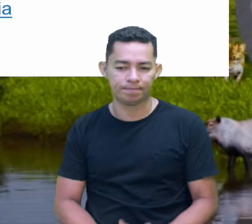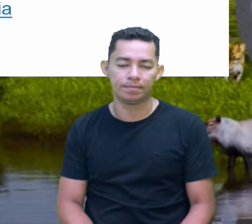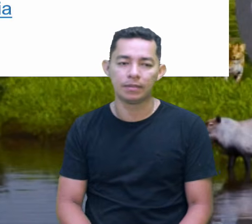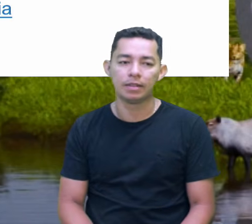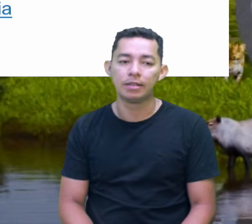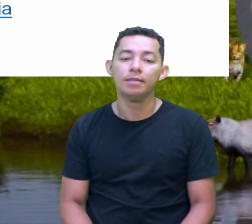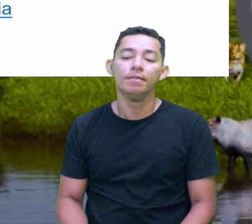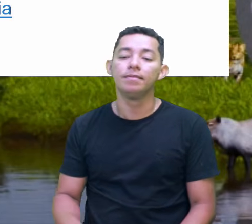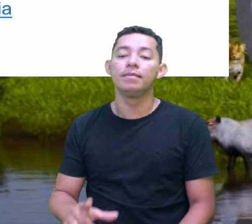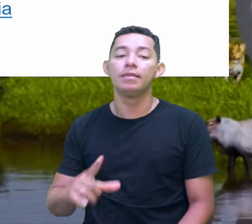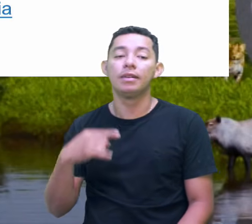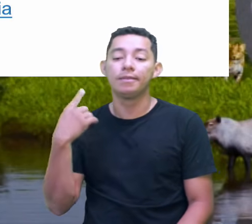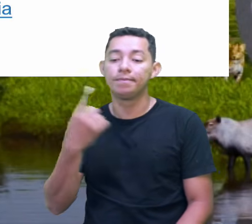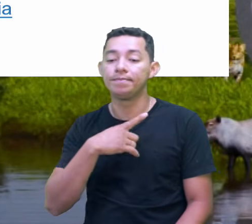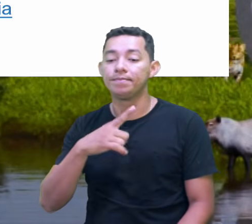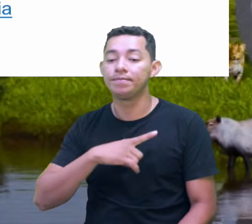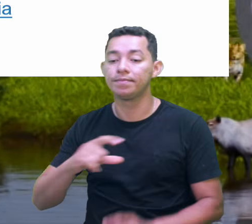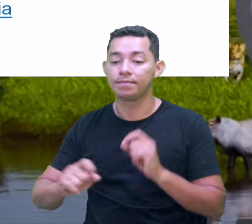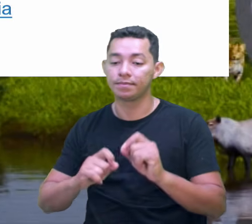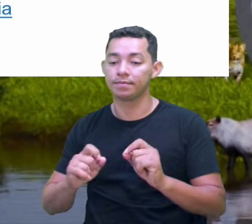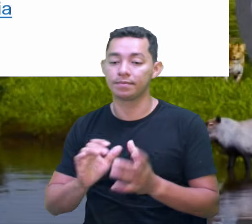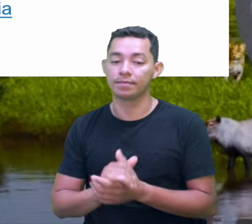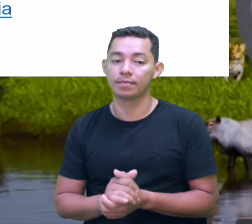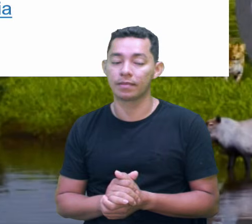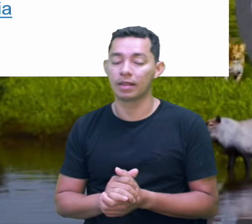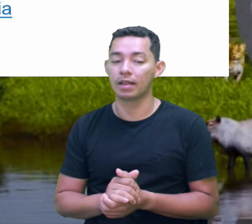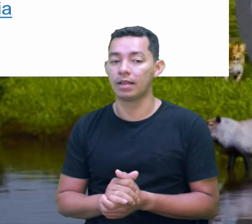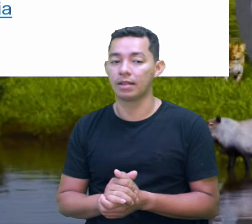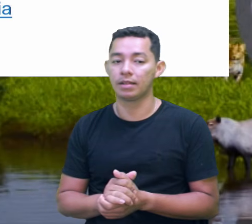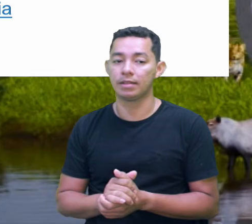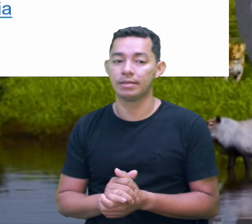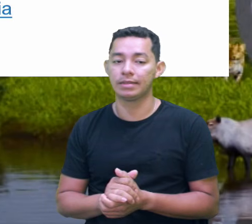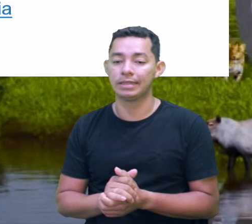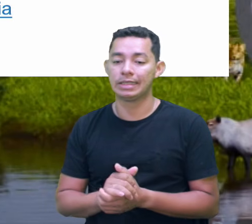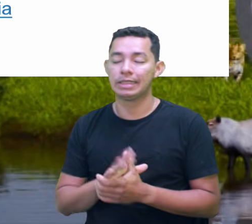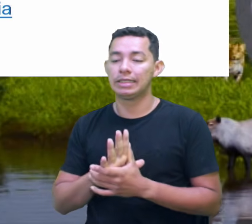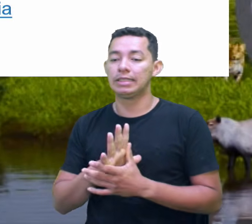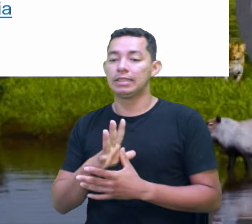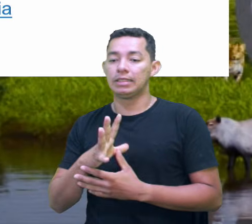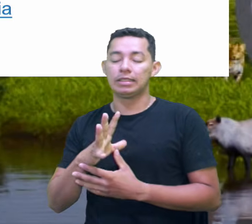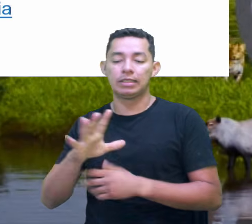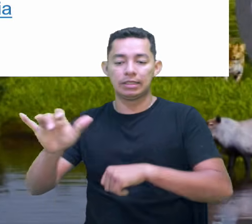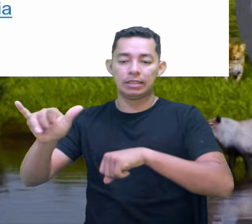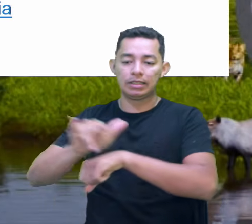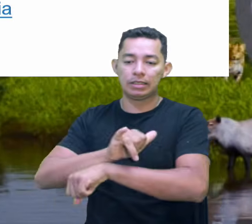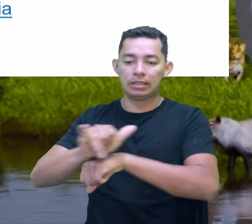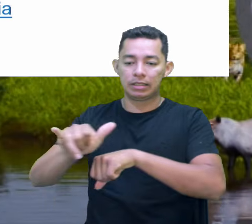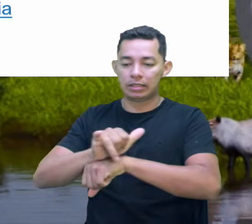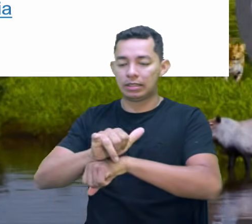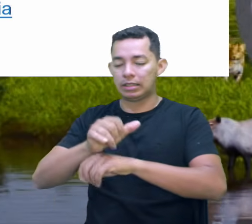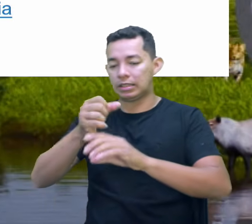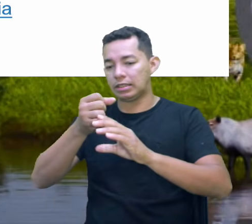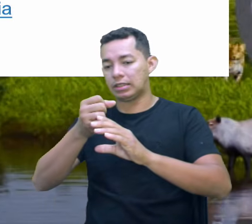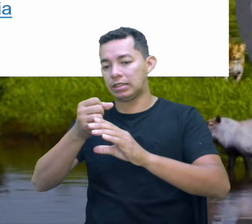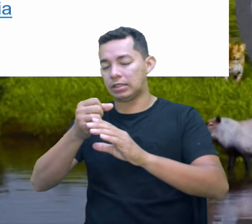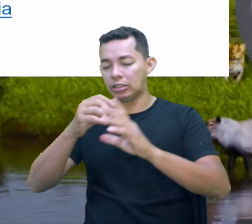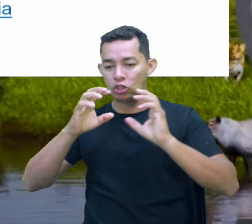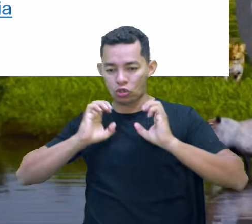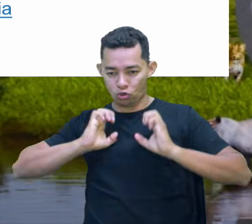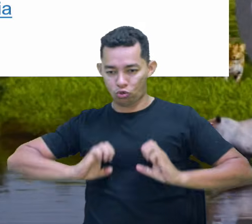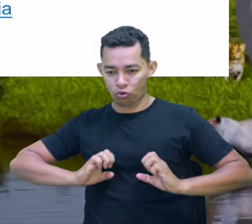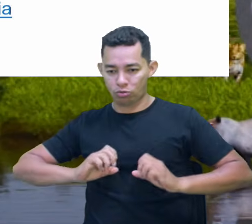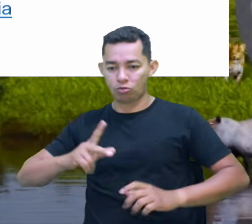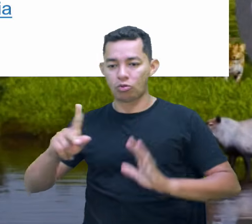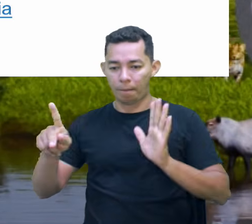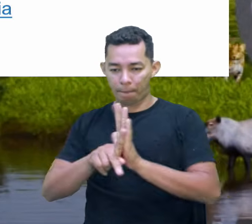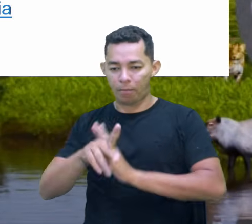E nós temos mecanismos que nos permitem captar esse oxigênio do ar, da